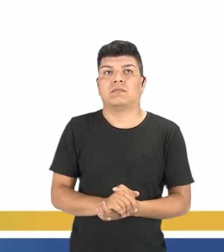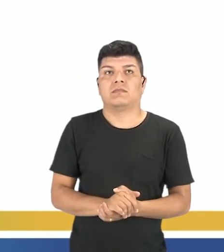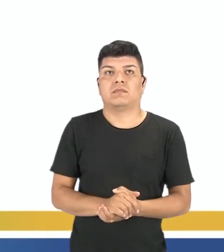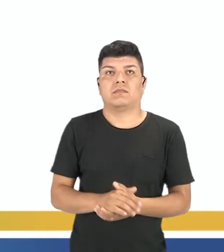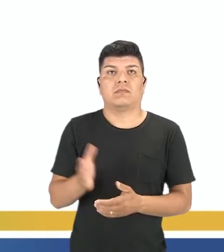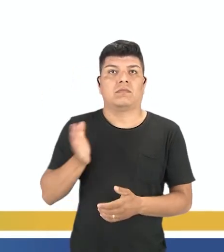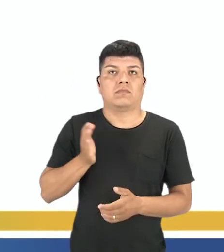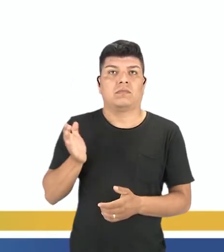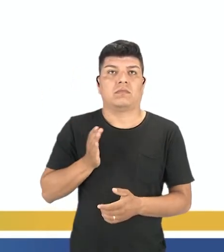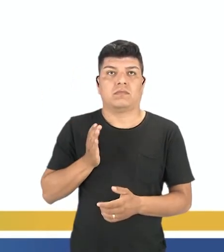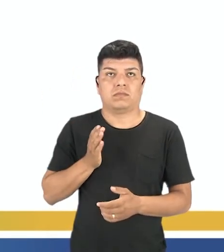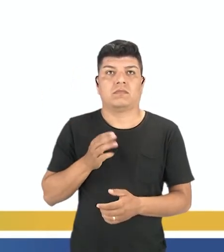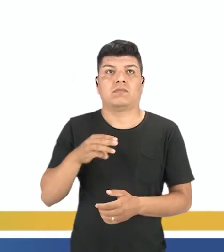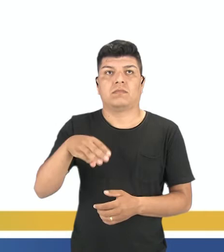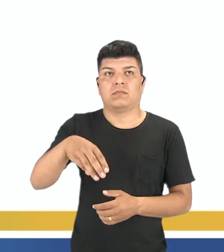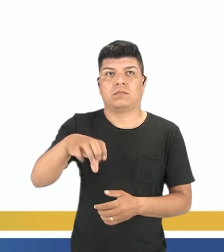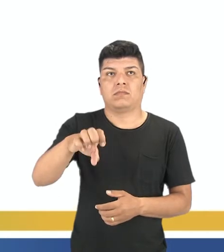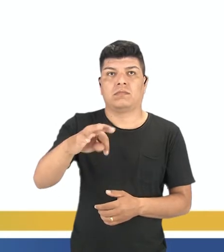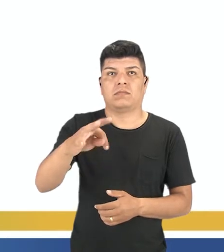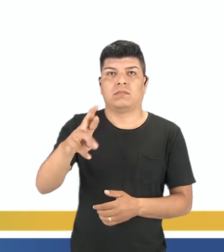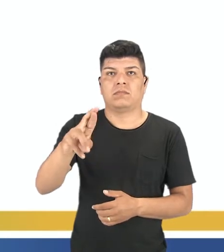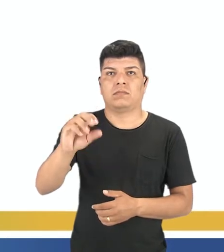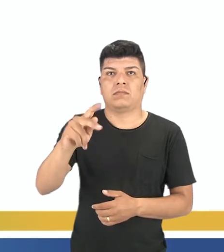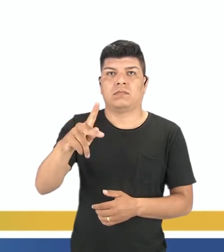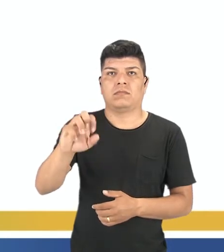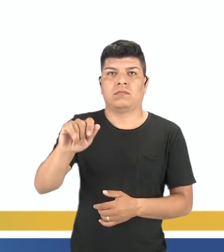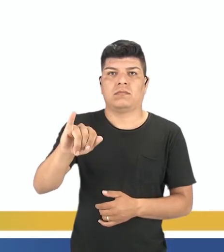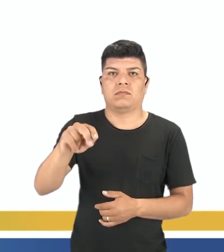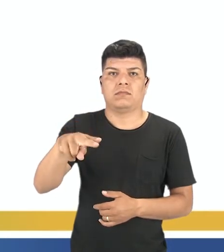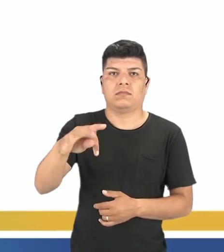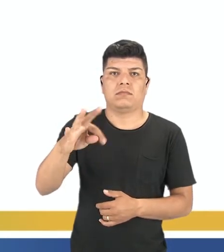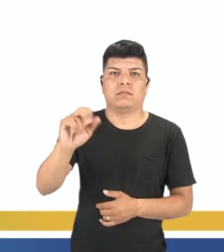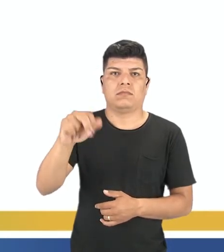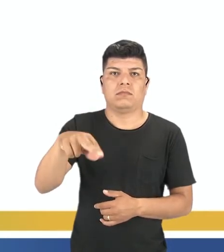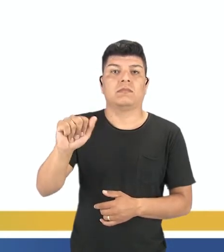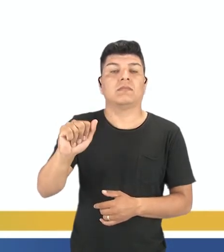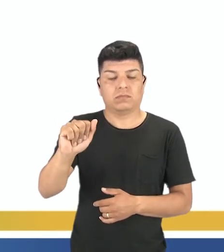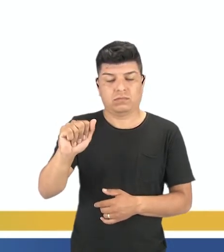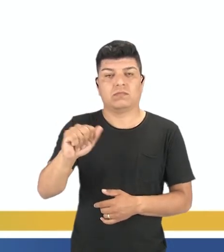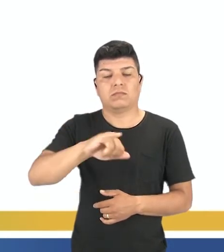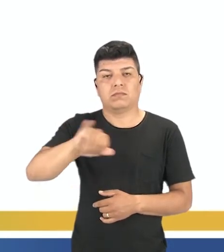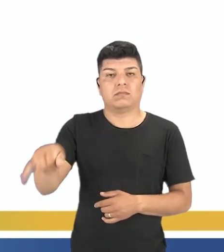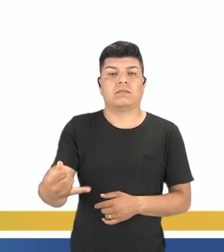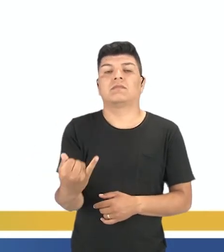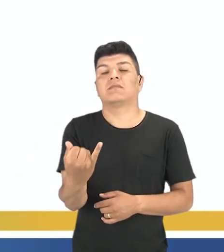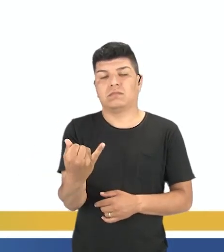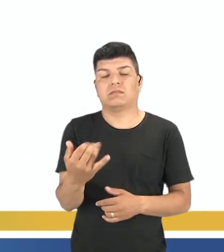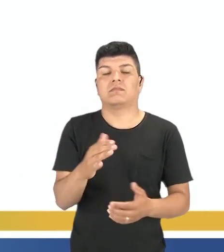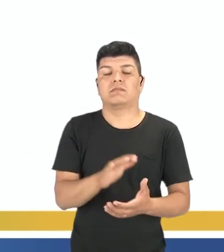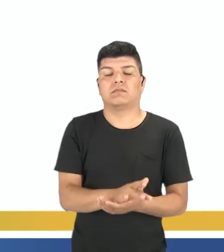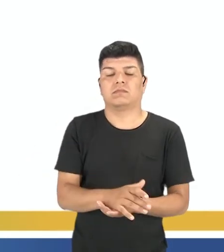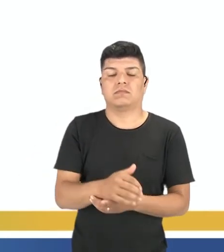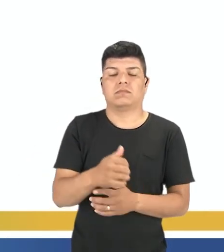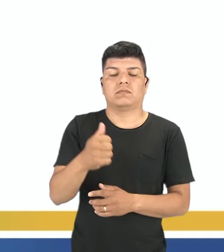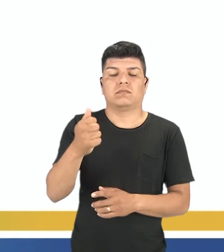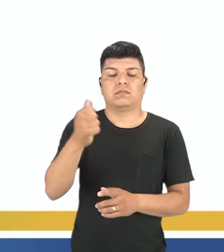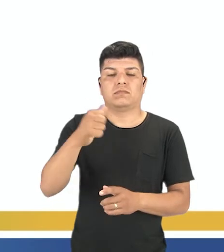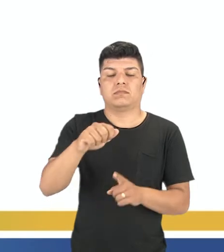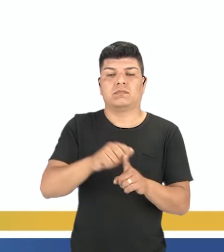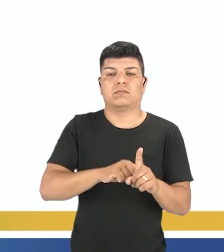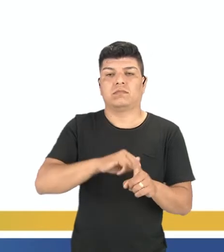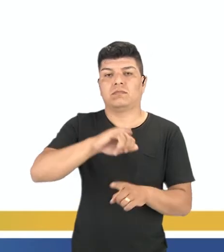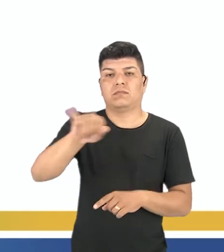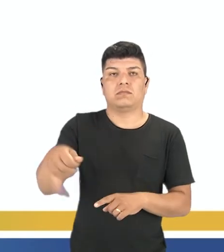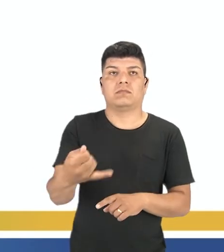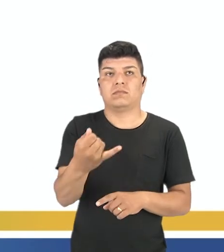burguesia metropolitana seus antigos privilégios comerciais. Em 9 de janeiro de 1822, Dom